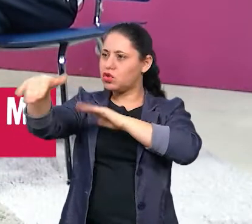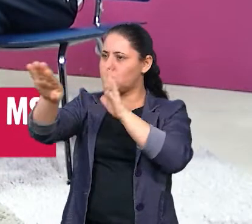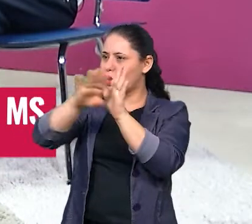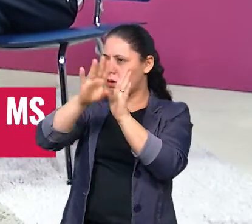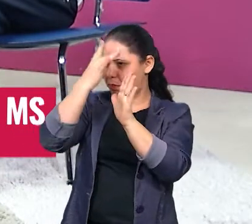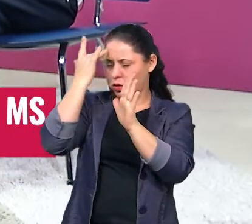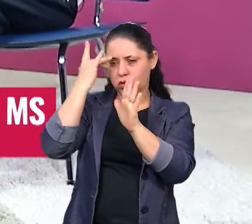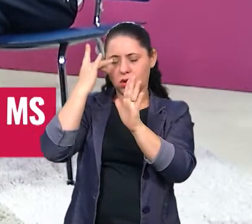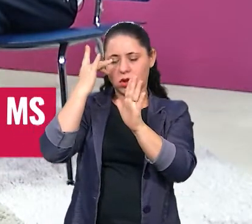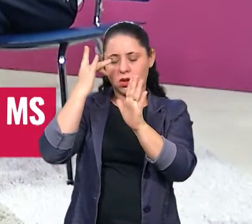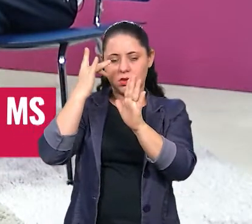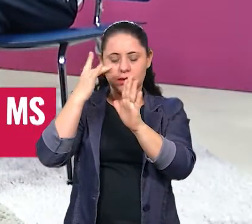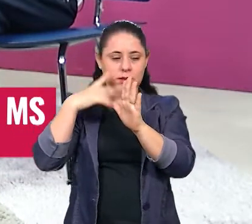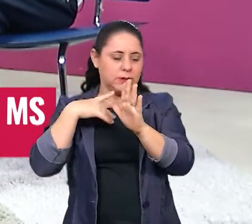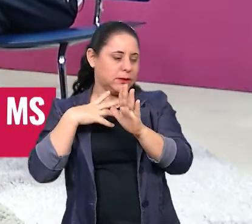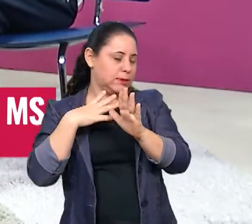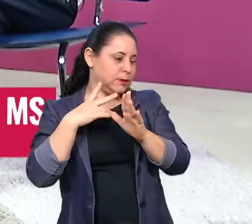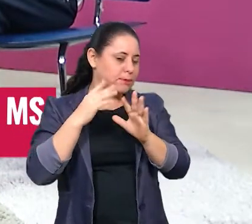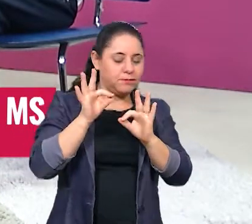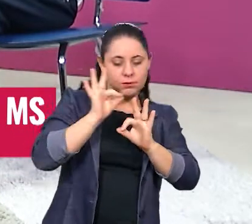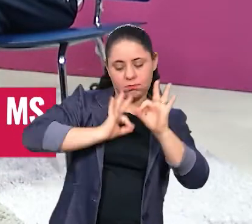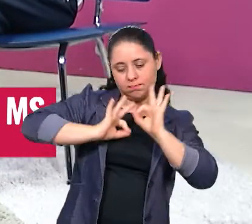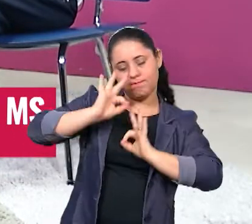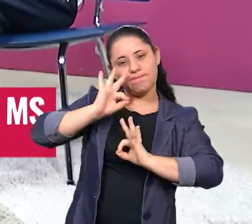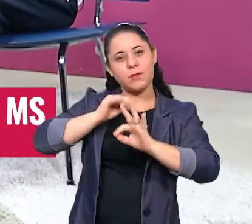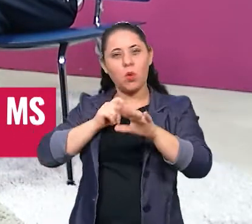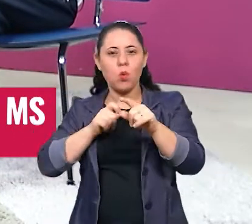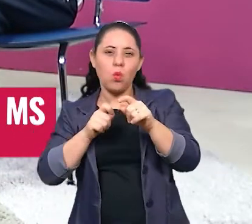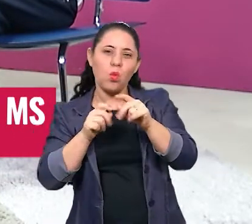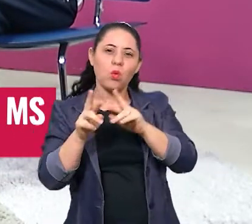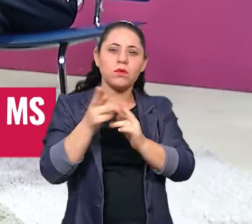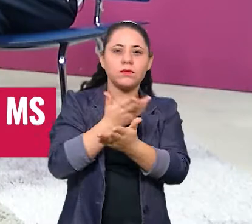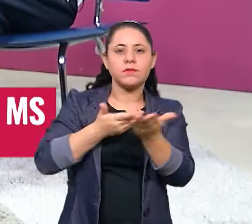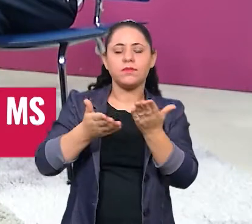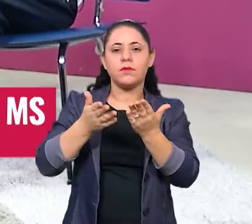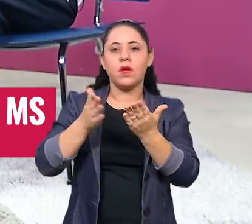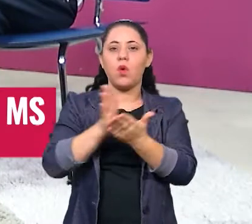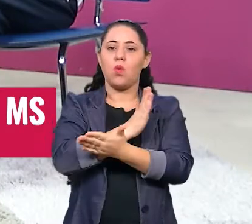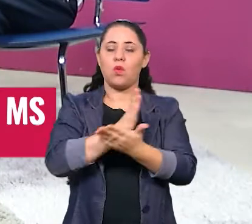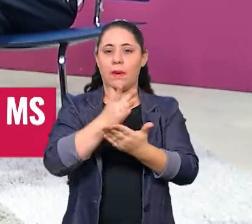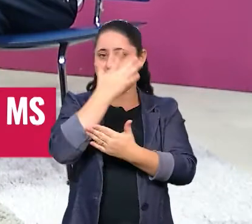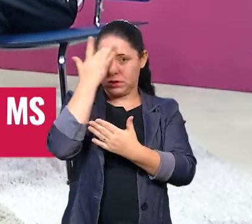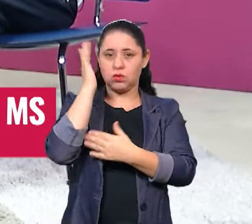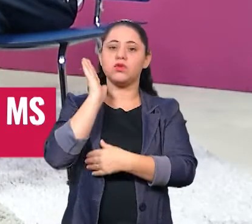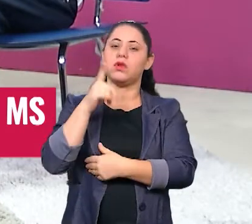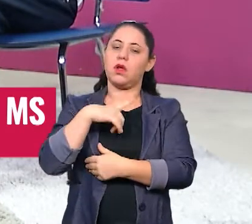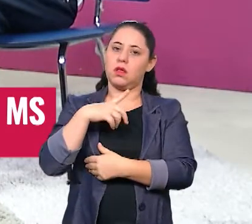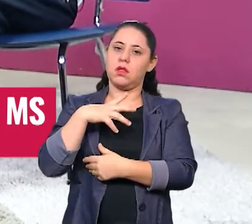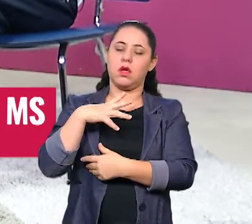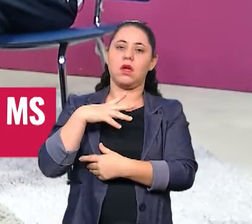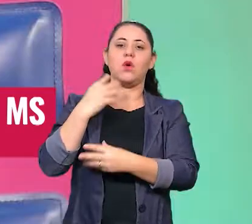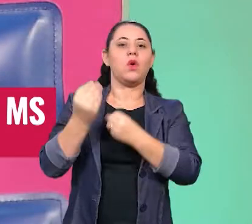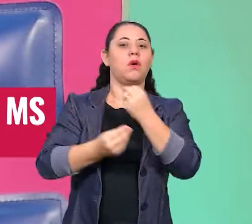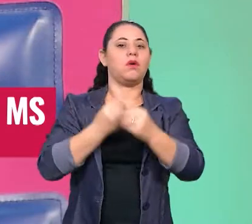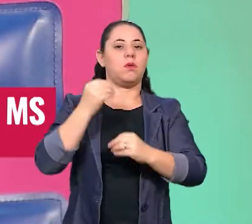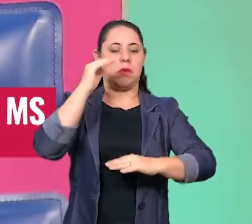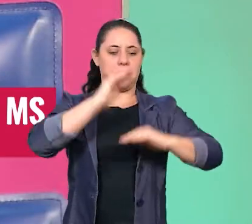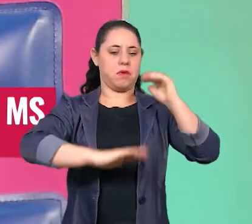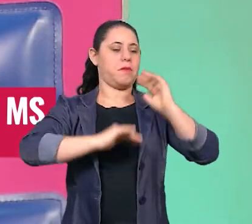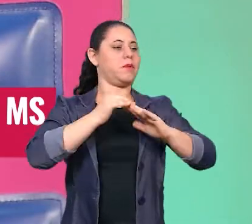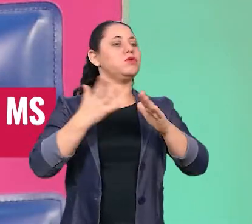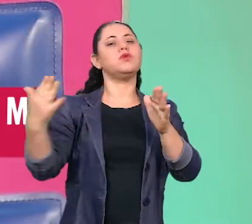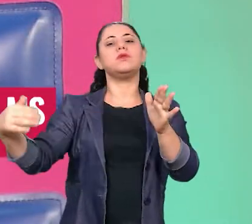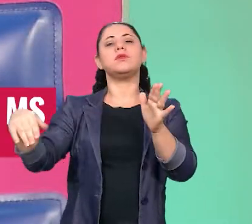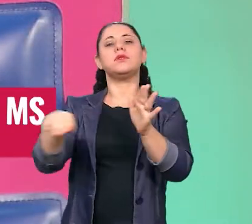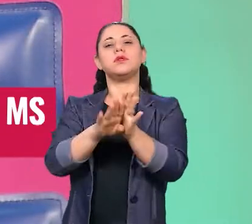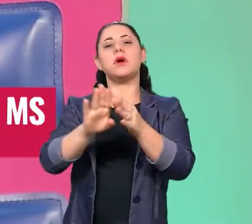artista que não está pronto e ela vai de um jeito e de outro ali. Artistas que já têm um know-how, que já têm uma carreira, como um artista que chega